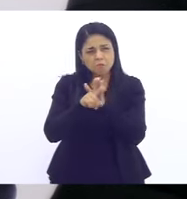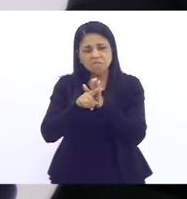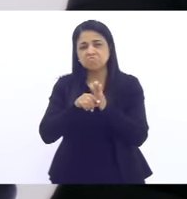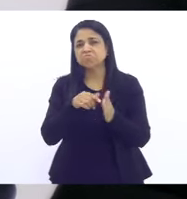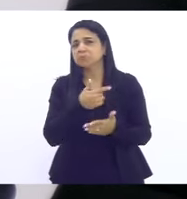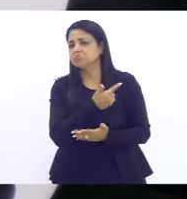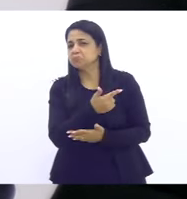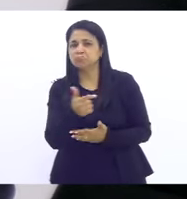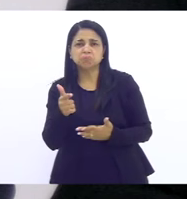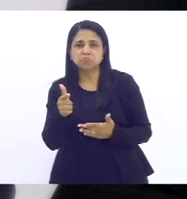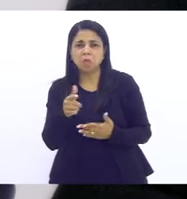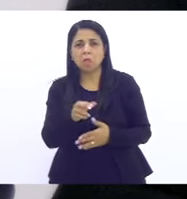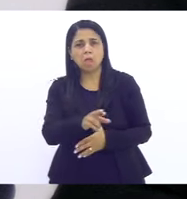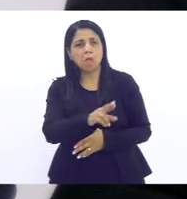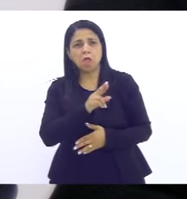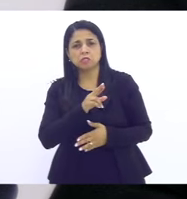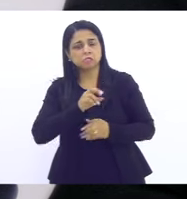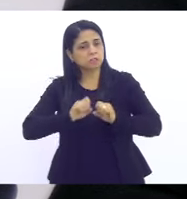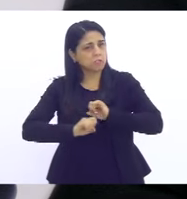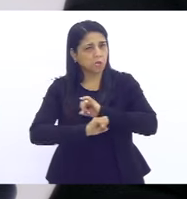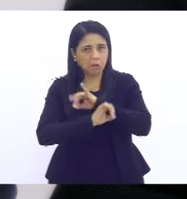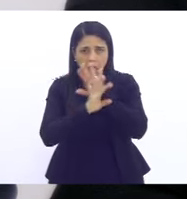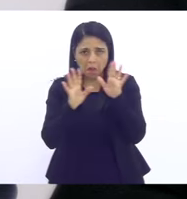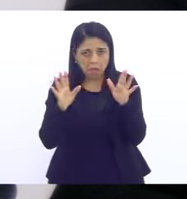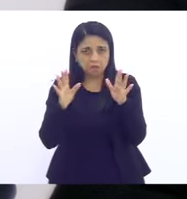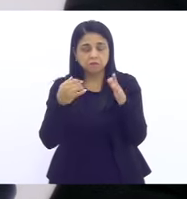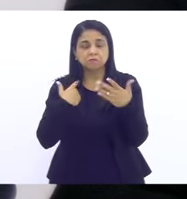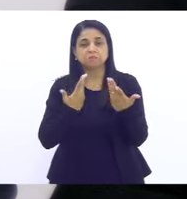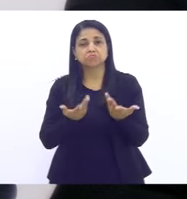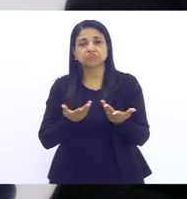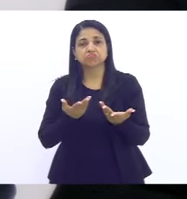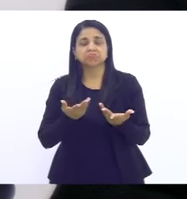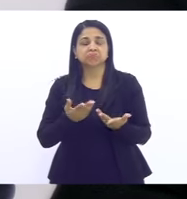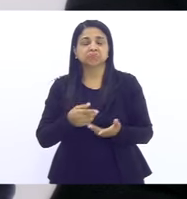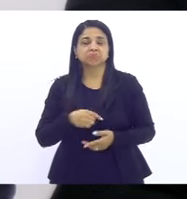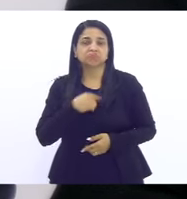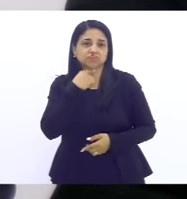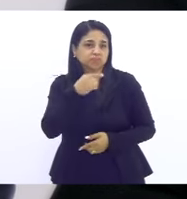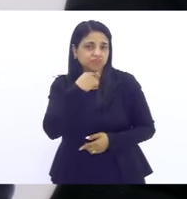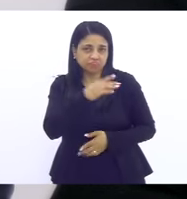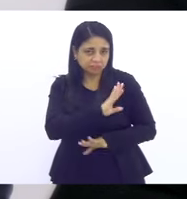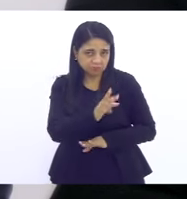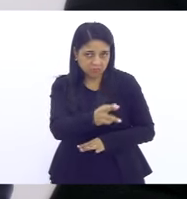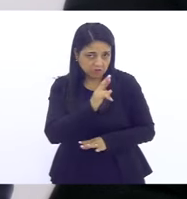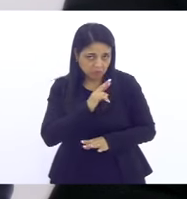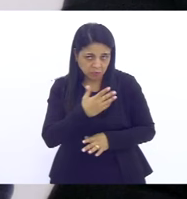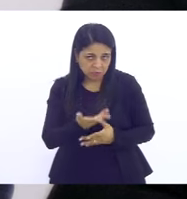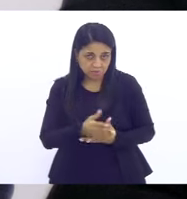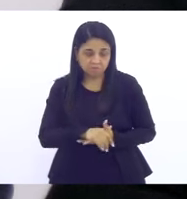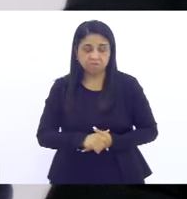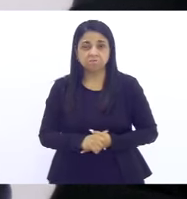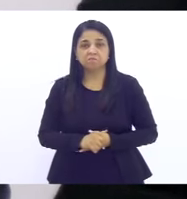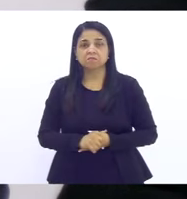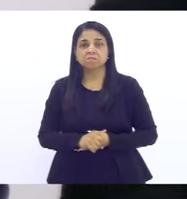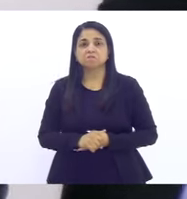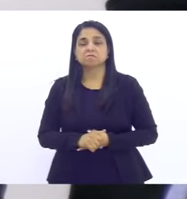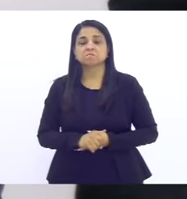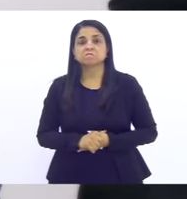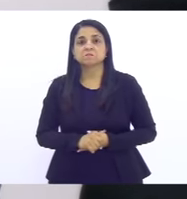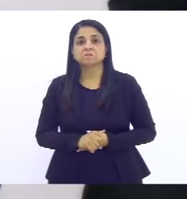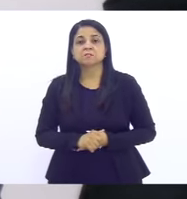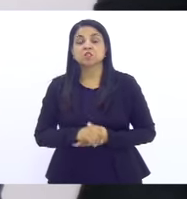ficam sempre sem esclarecimentos e cujas respostas são protocolares e sem efeito, gostaria de fazer